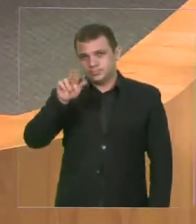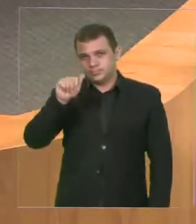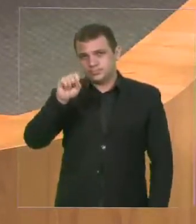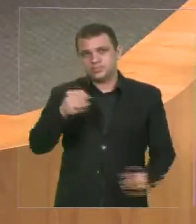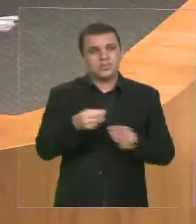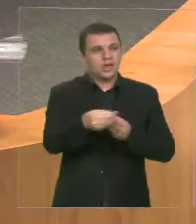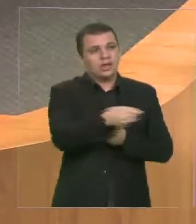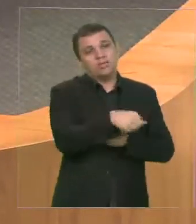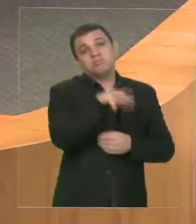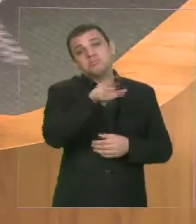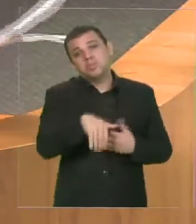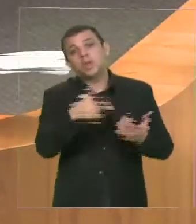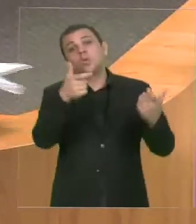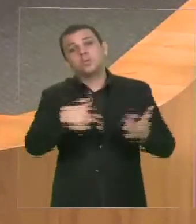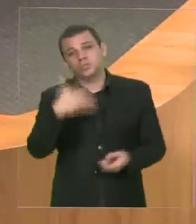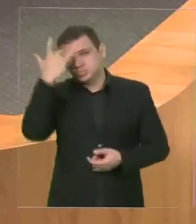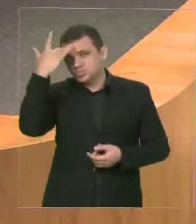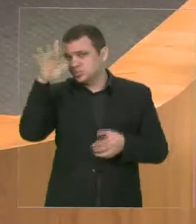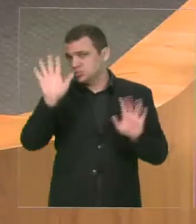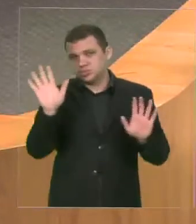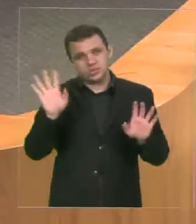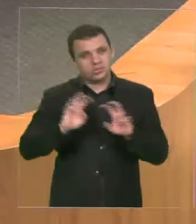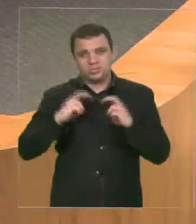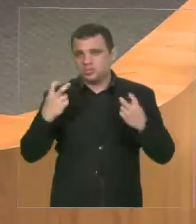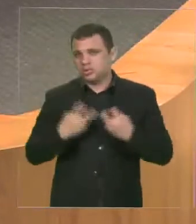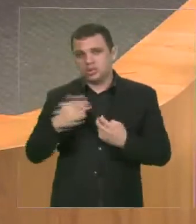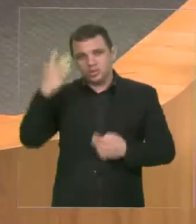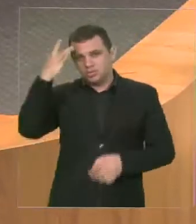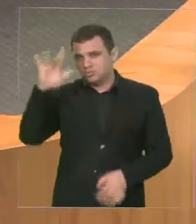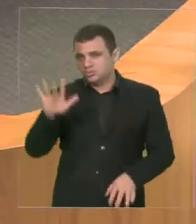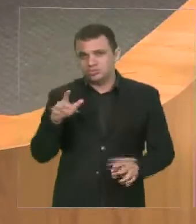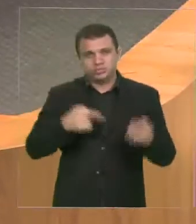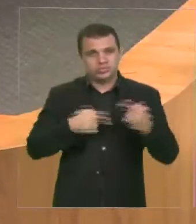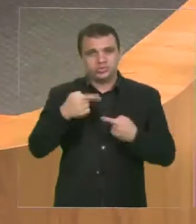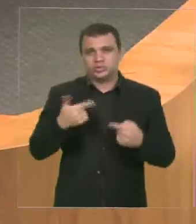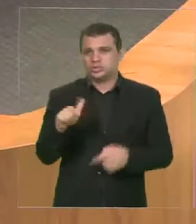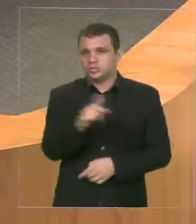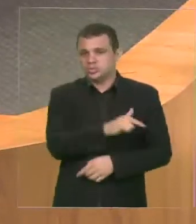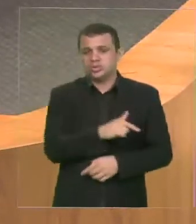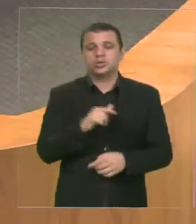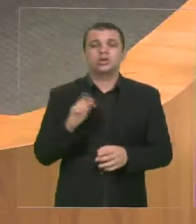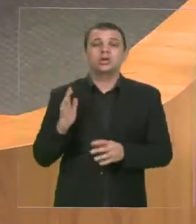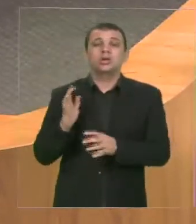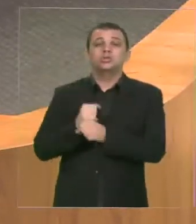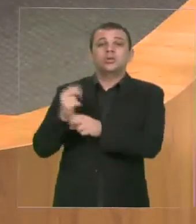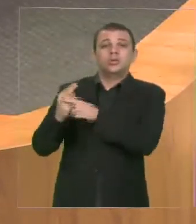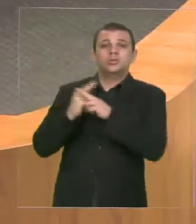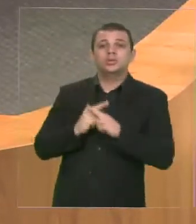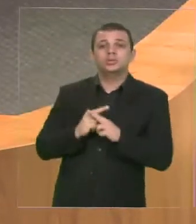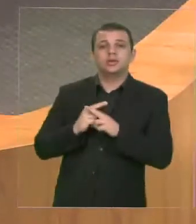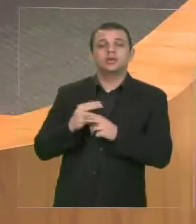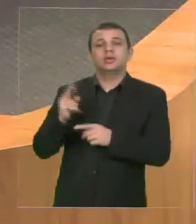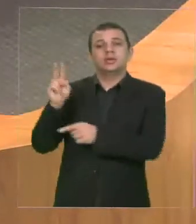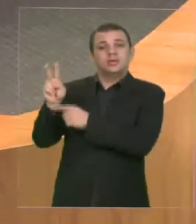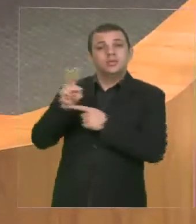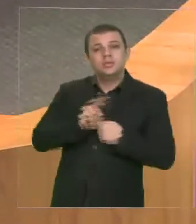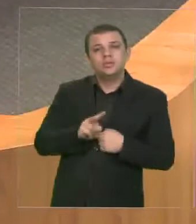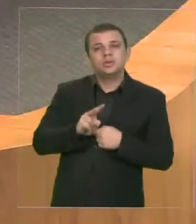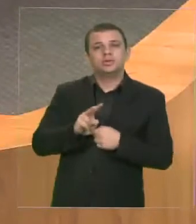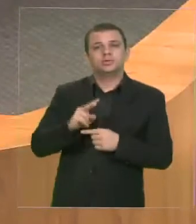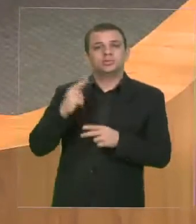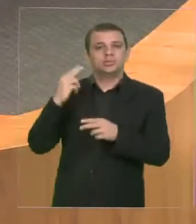discutido isso em âmbito de comissões nenhuma, no valor de 55.692.000. Então, depois, o governo